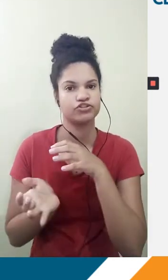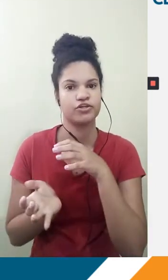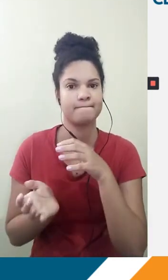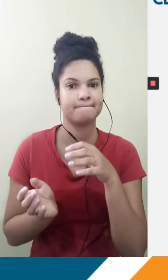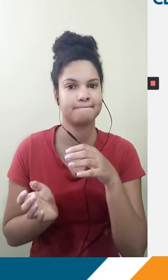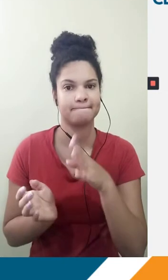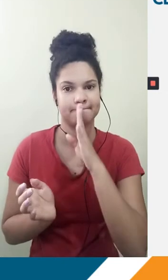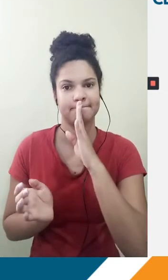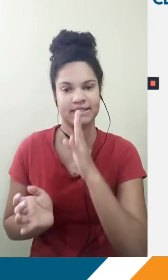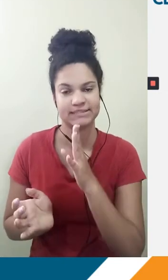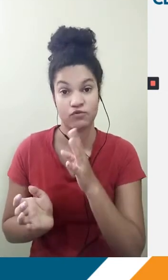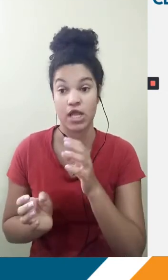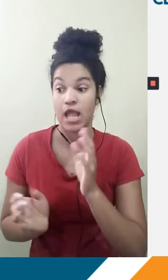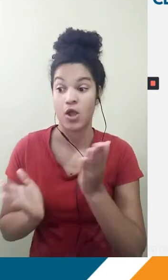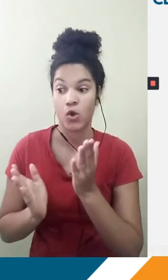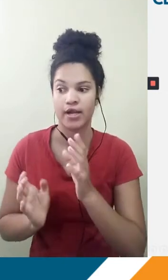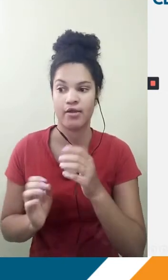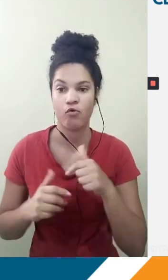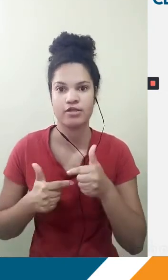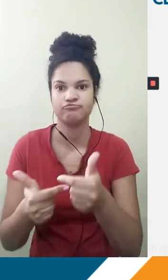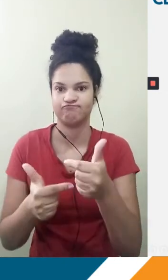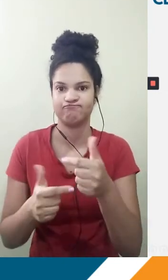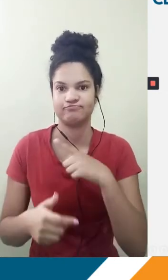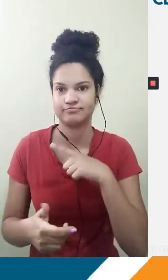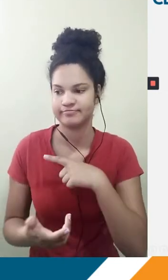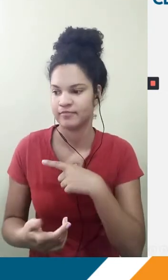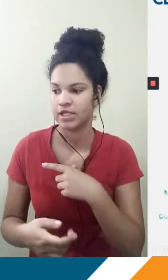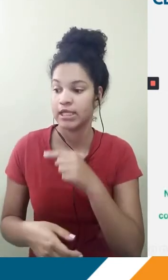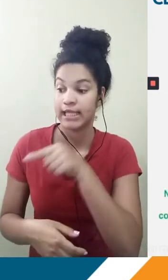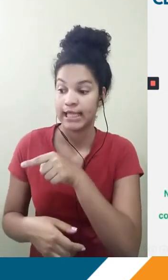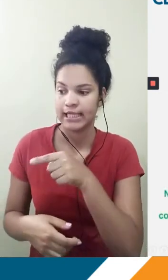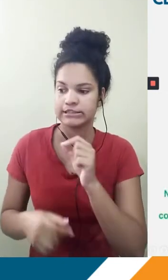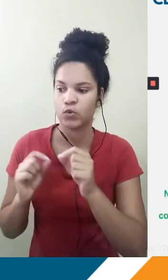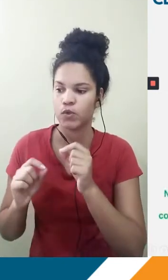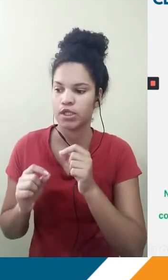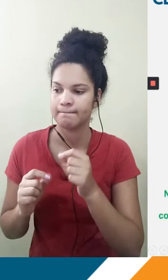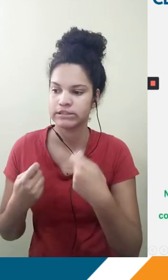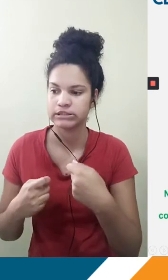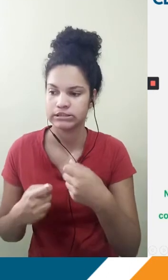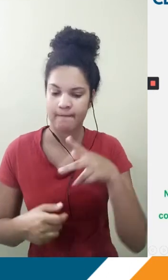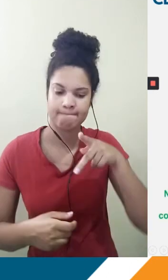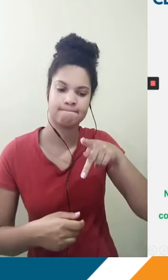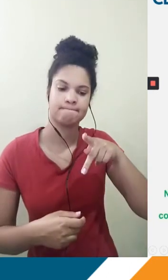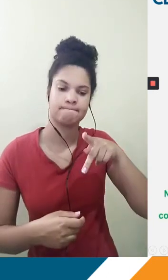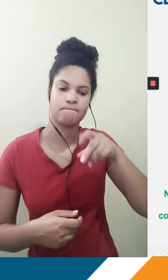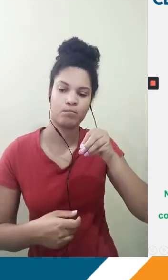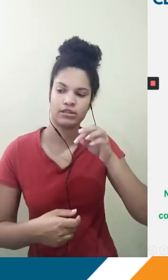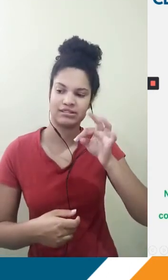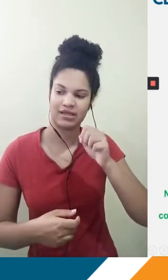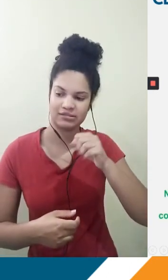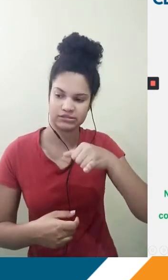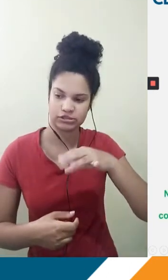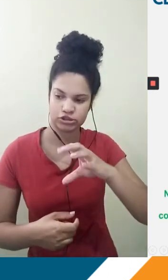potássio, porque é importante para a célula que a concentração de potássio dentro da célula seja maior